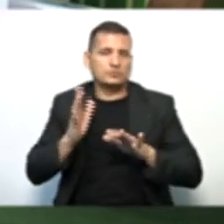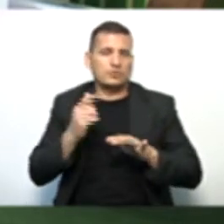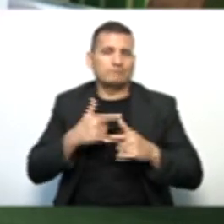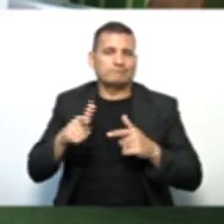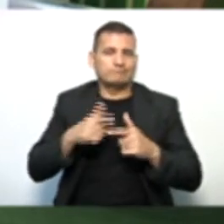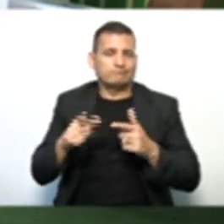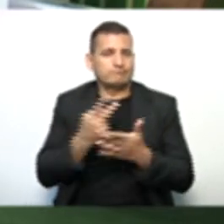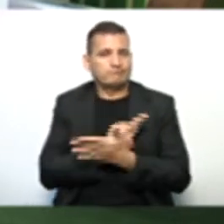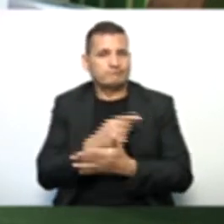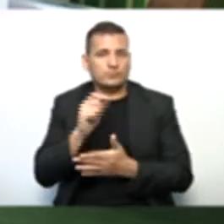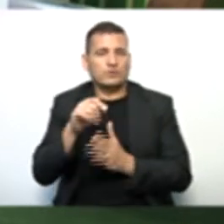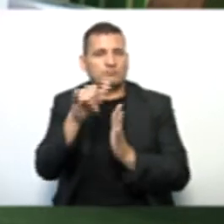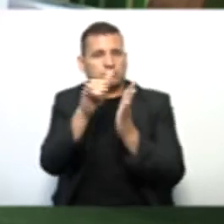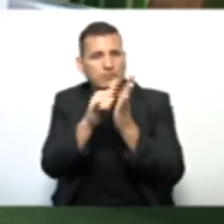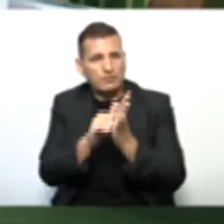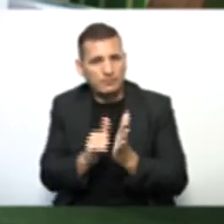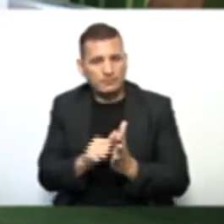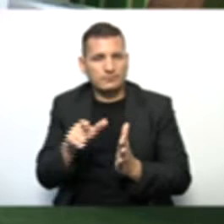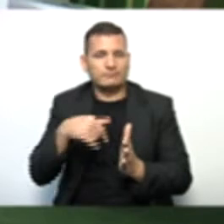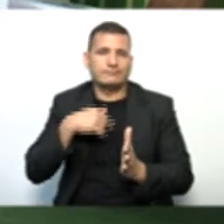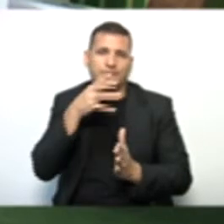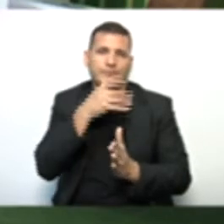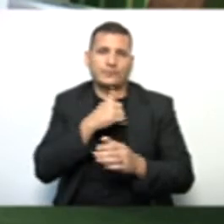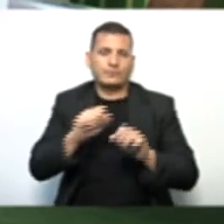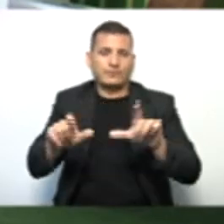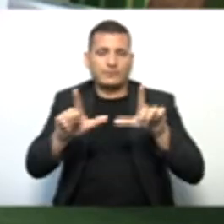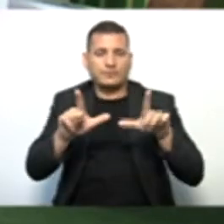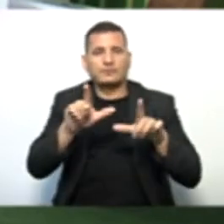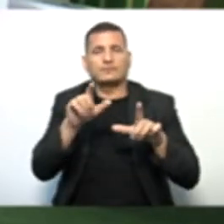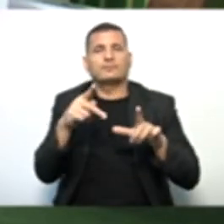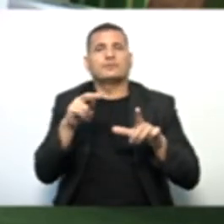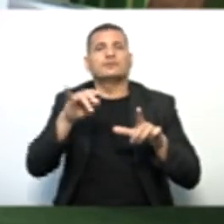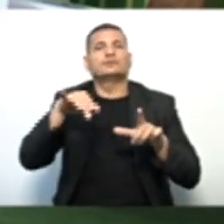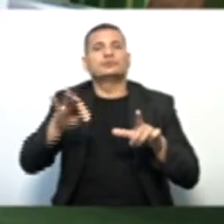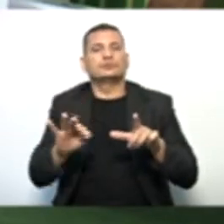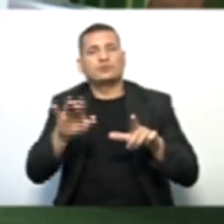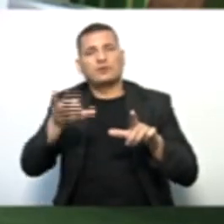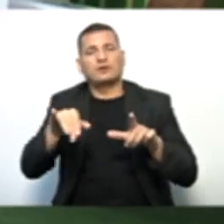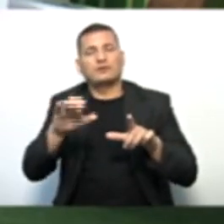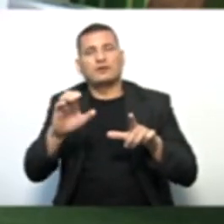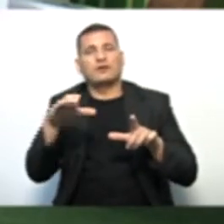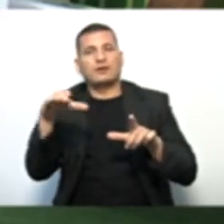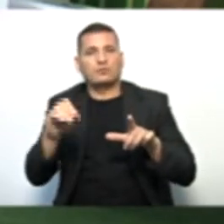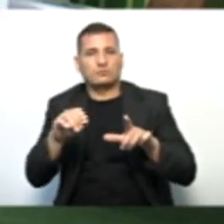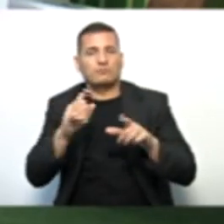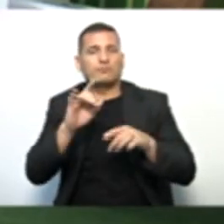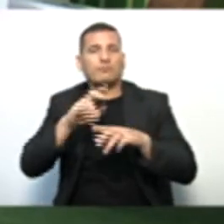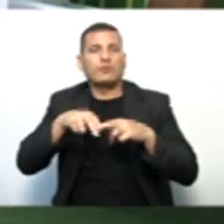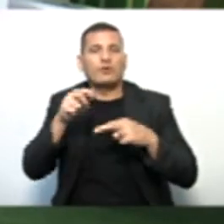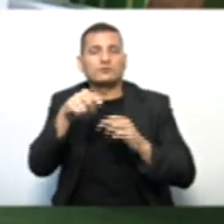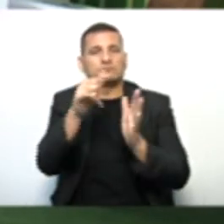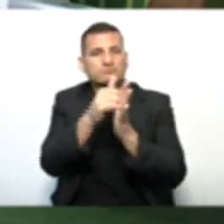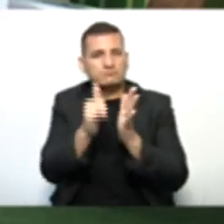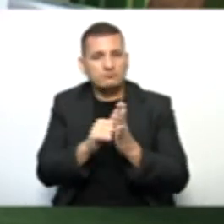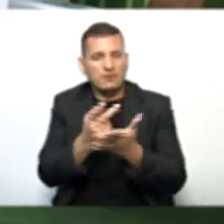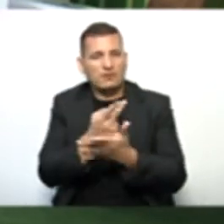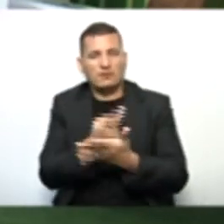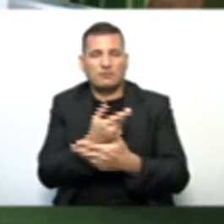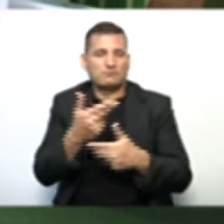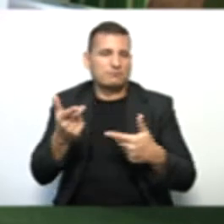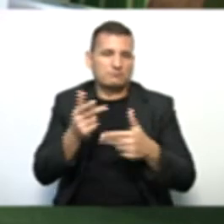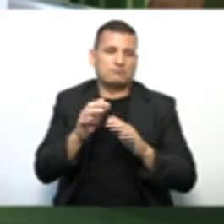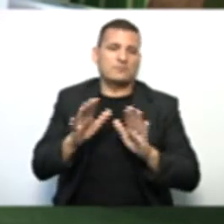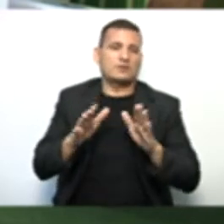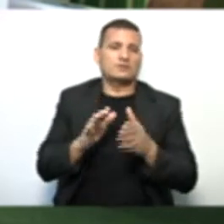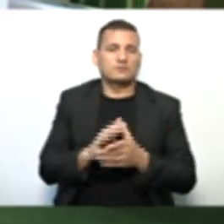a instalação, demorei um tempinho para poder dar um print lá, que é o eco na realidade do PHP, né? Isso por causa da instalação mesmo, que foi errado e tudo mais e tal. E